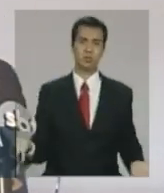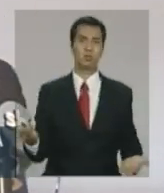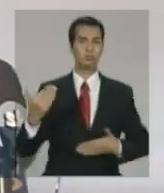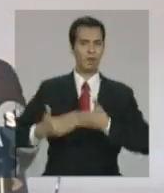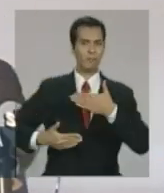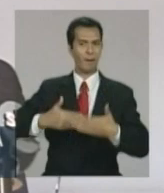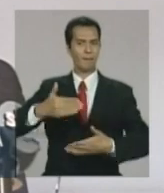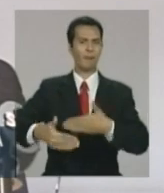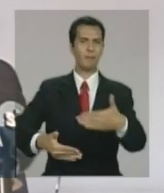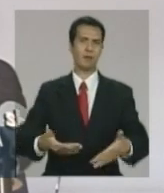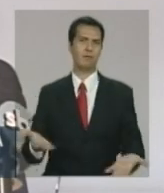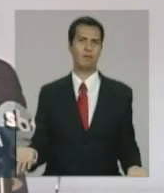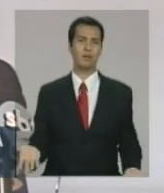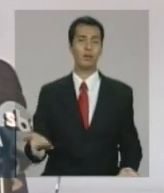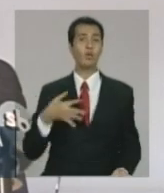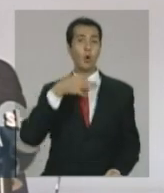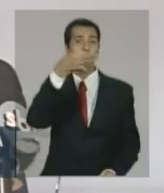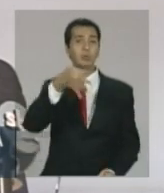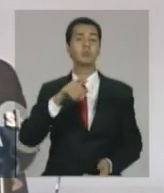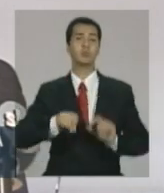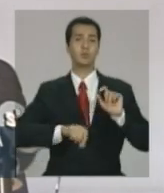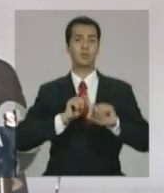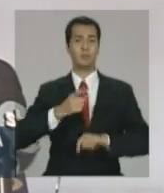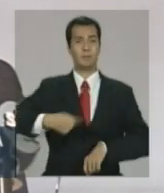que nós temos um país